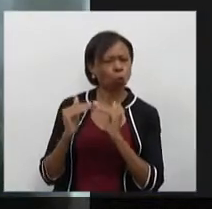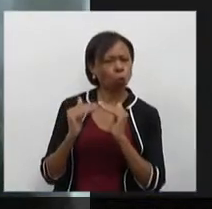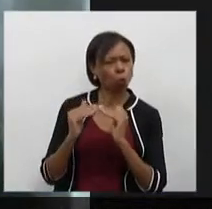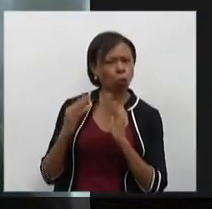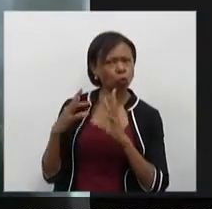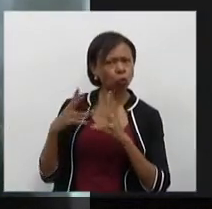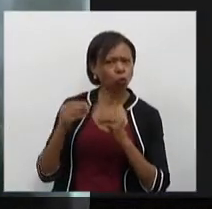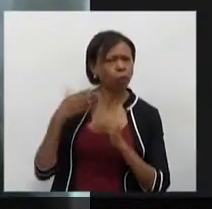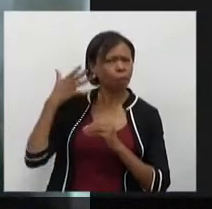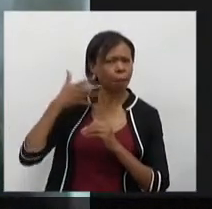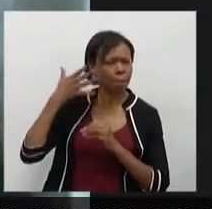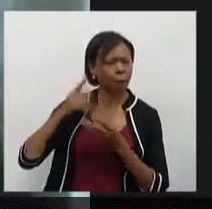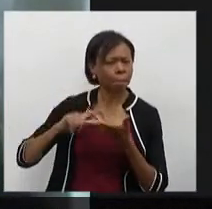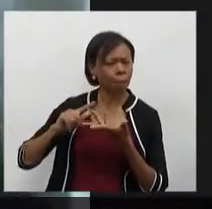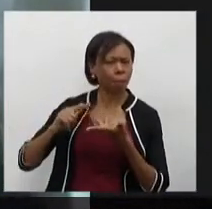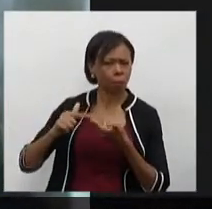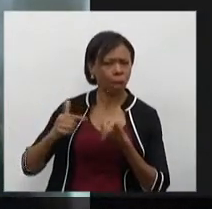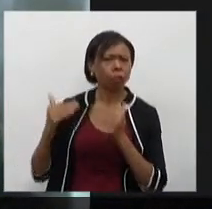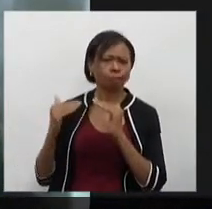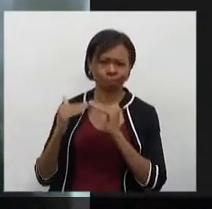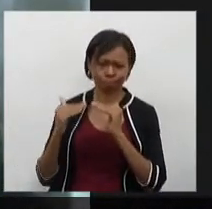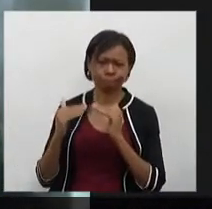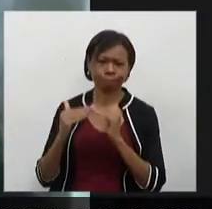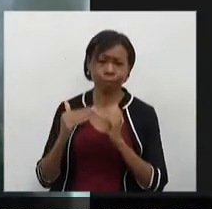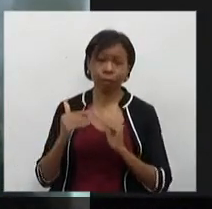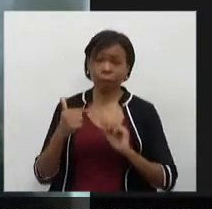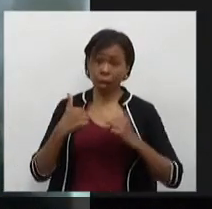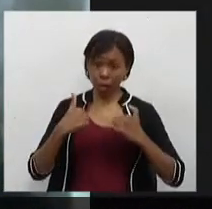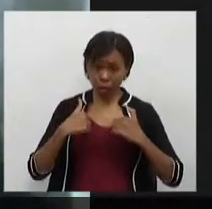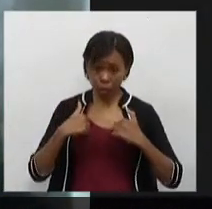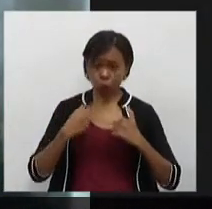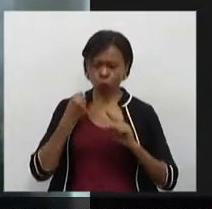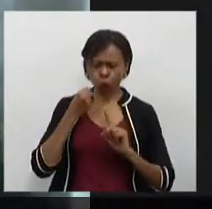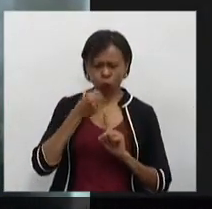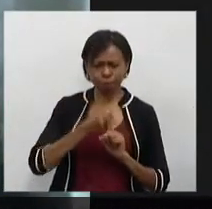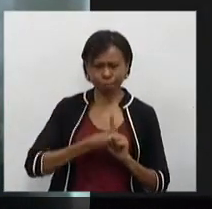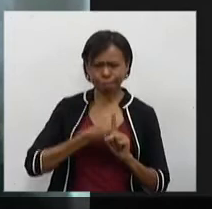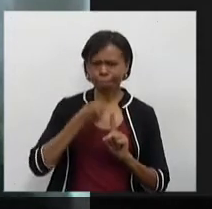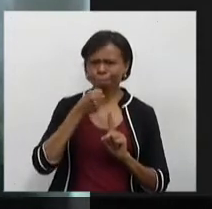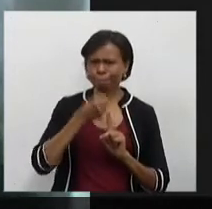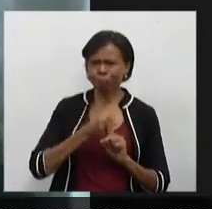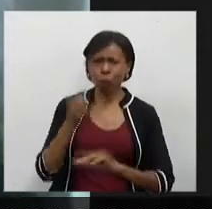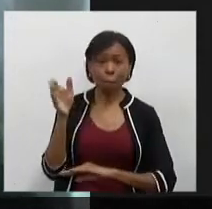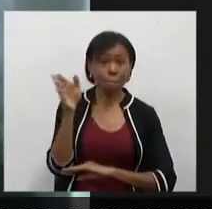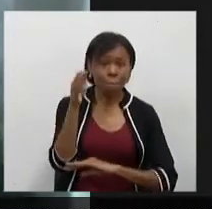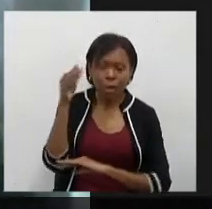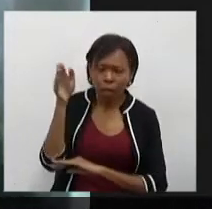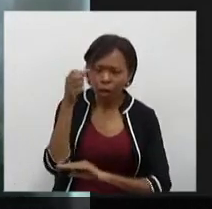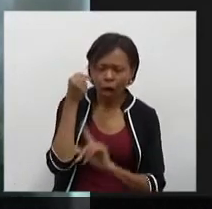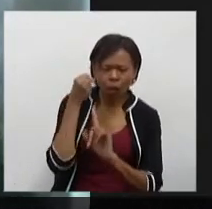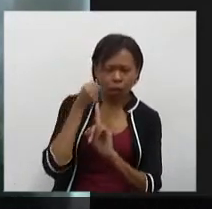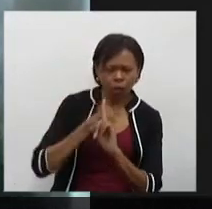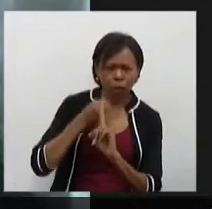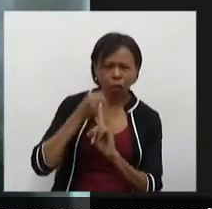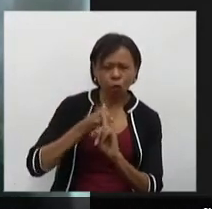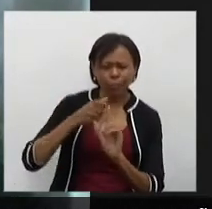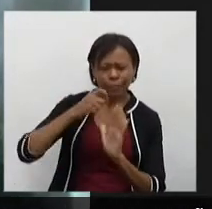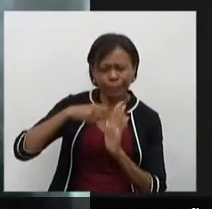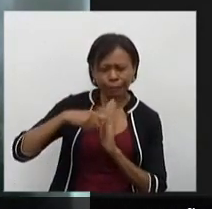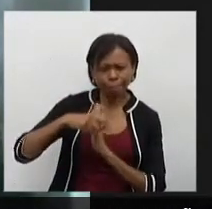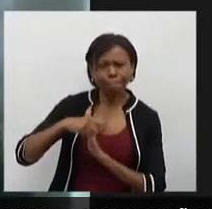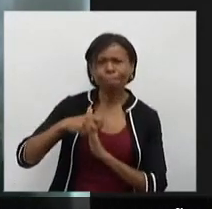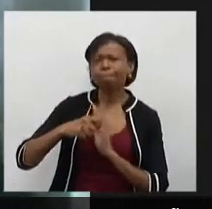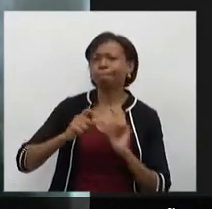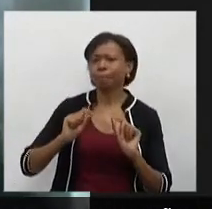minha grande bandeira de luta nesses últimos meses tem sido